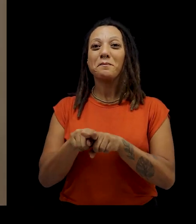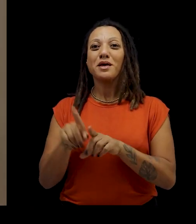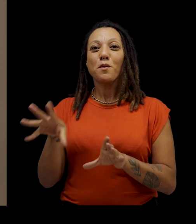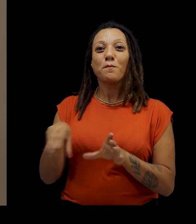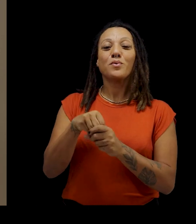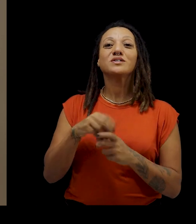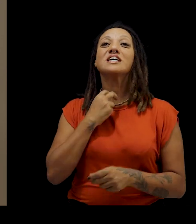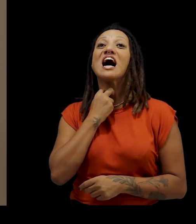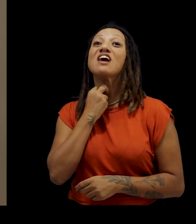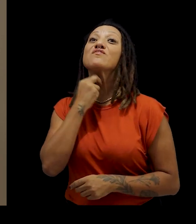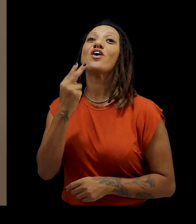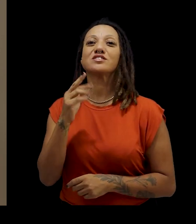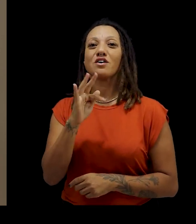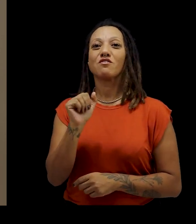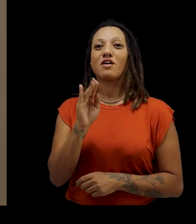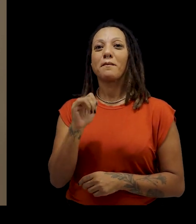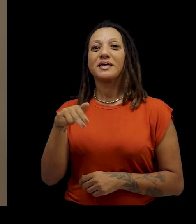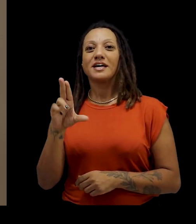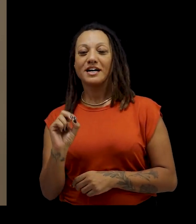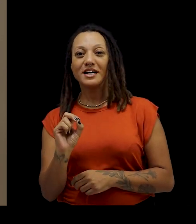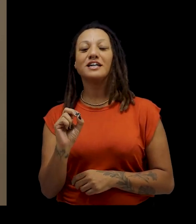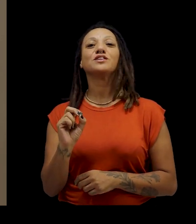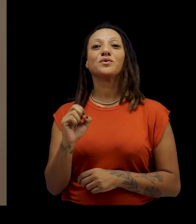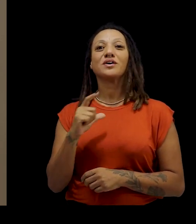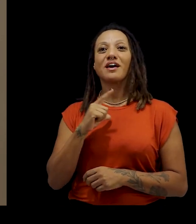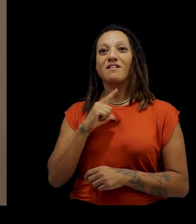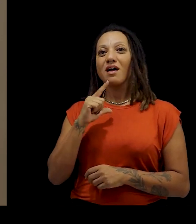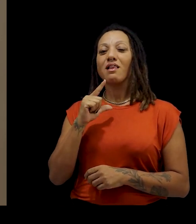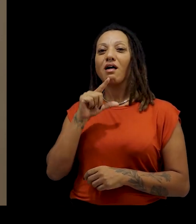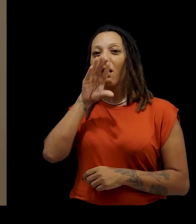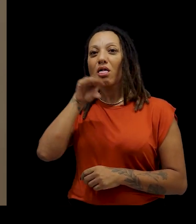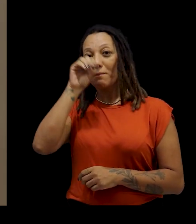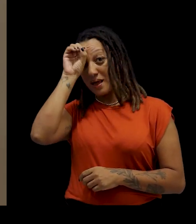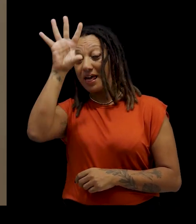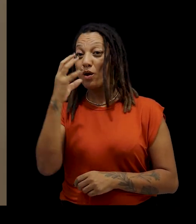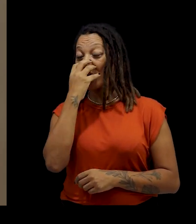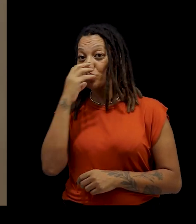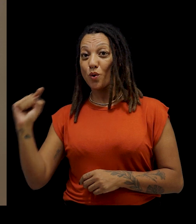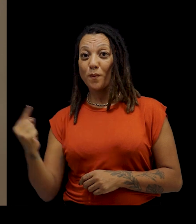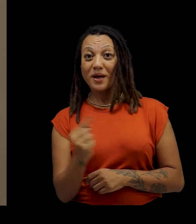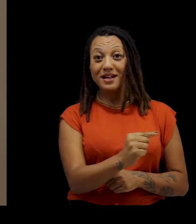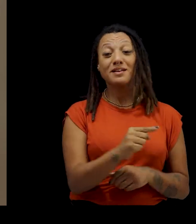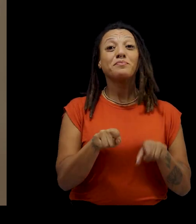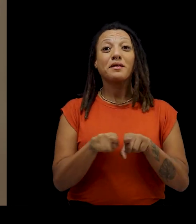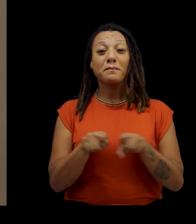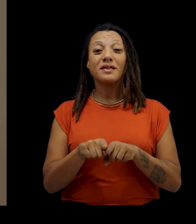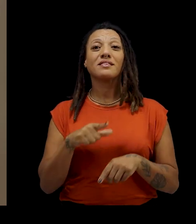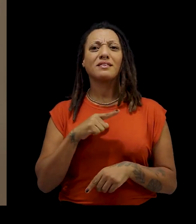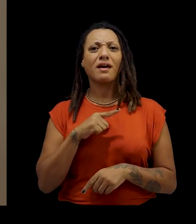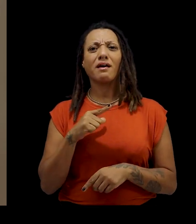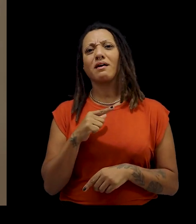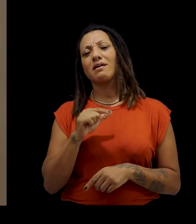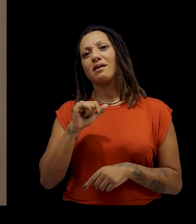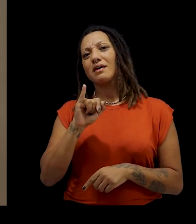aí eu coloquei a voz do Fabiano, do Vidas Secas, falando baleia, e aí o cachorro passa. A vaca,